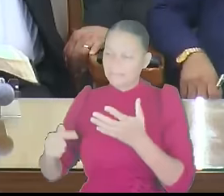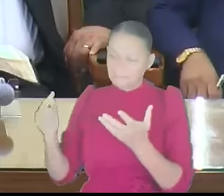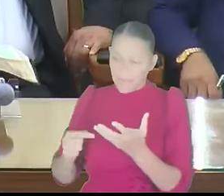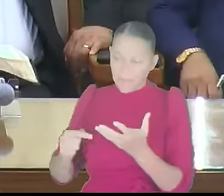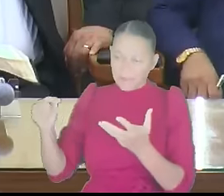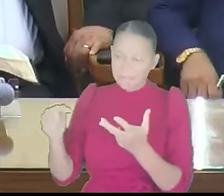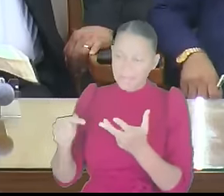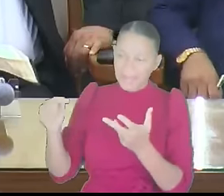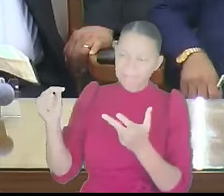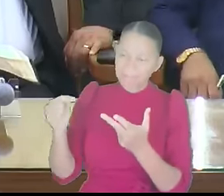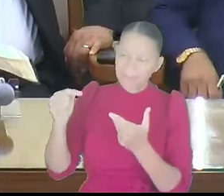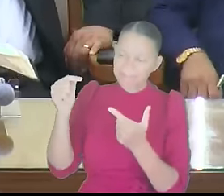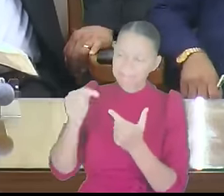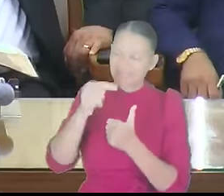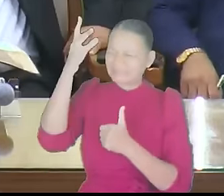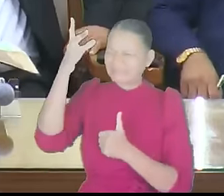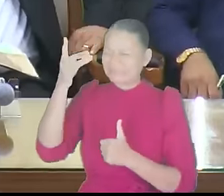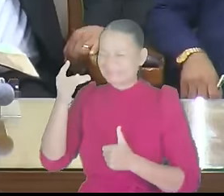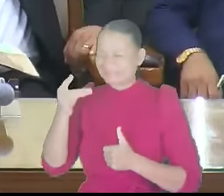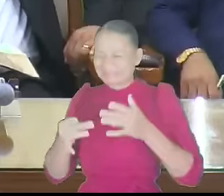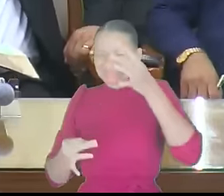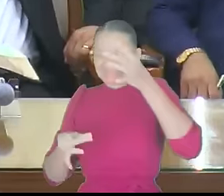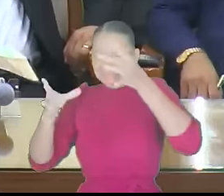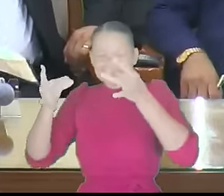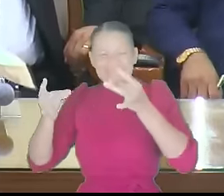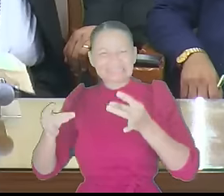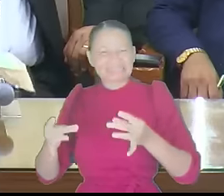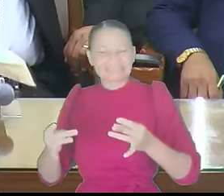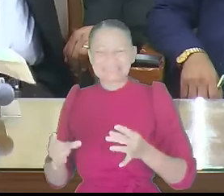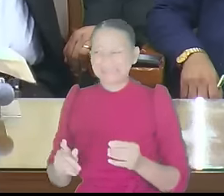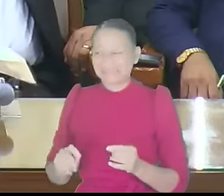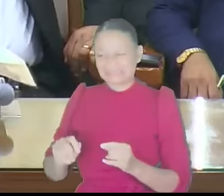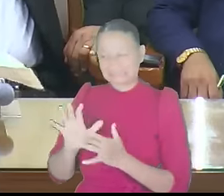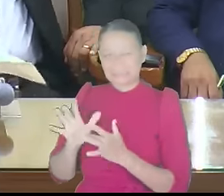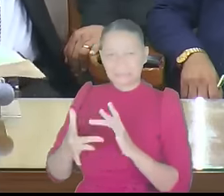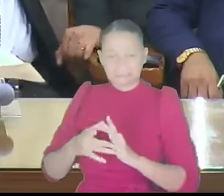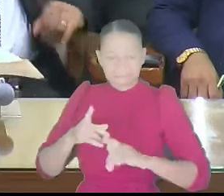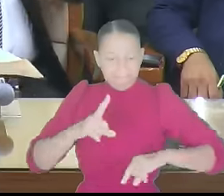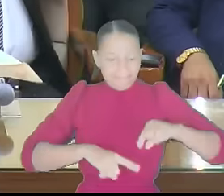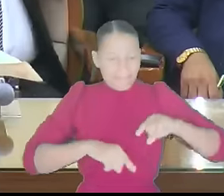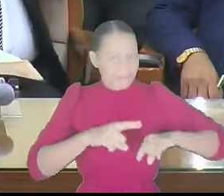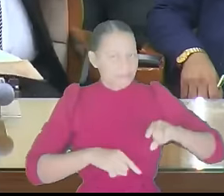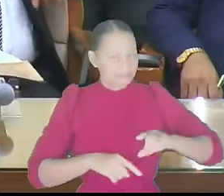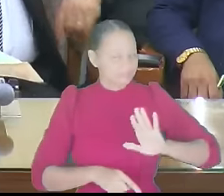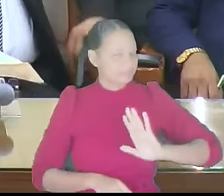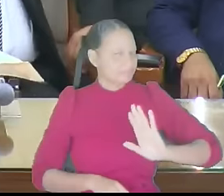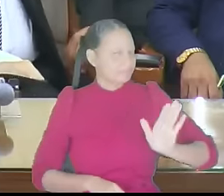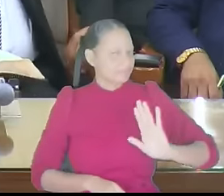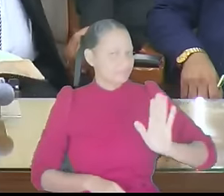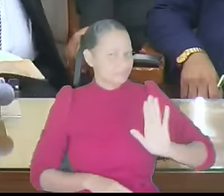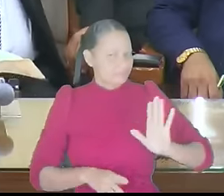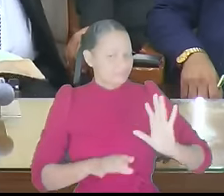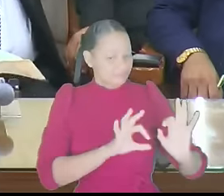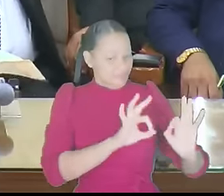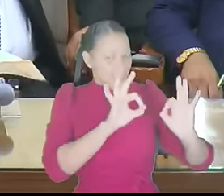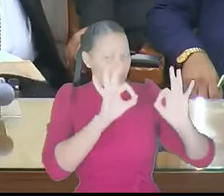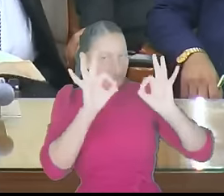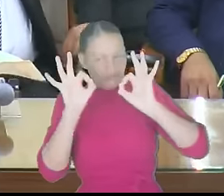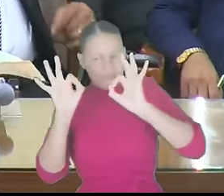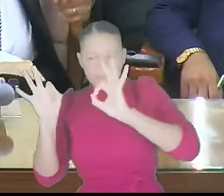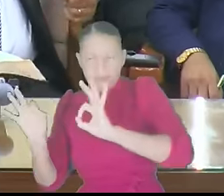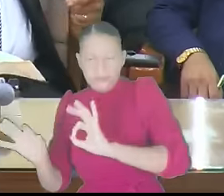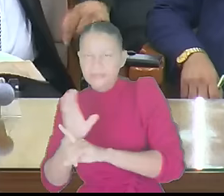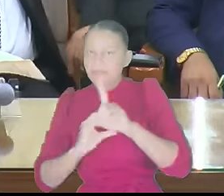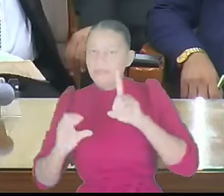é Jesus. Isso aí não é nada material. Cada coisa dessa, quem acompanha a doutrina está lembrado